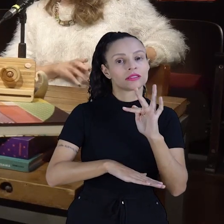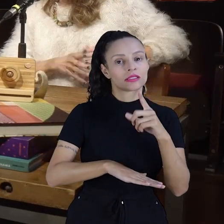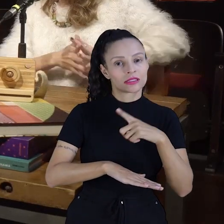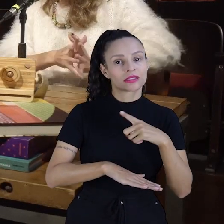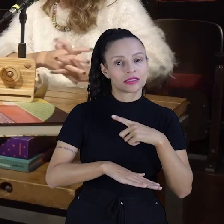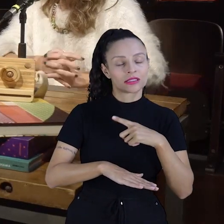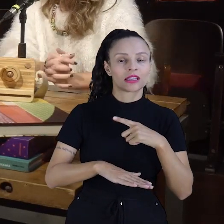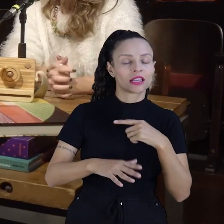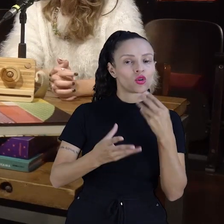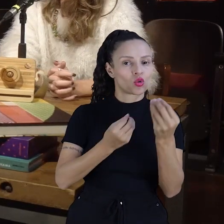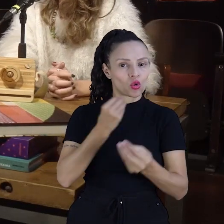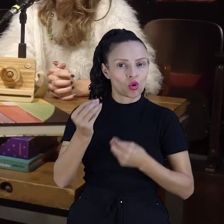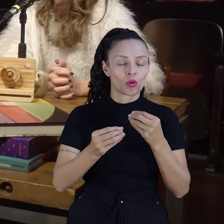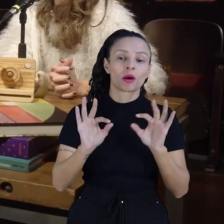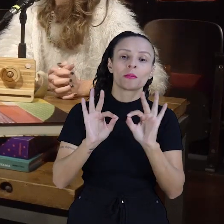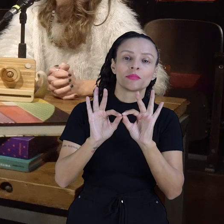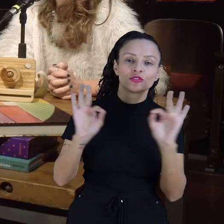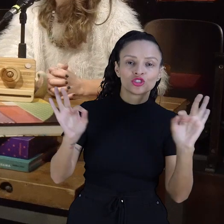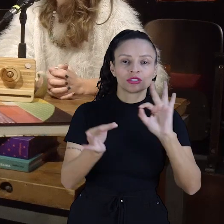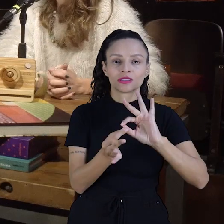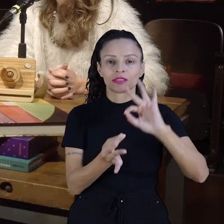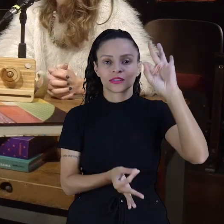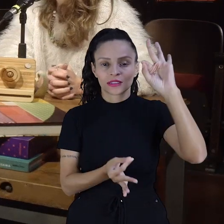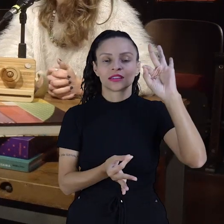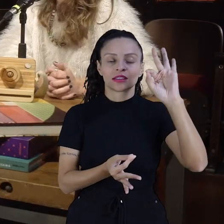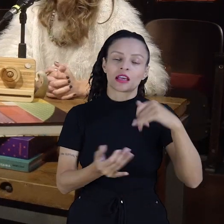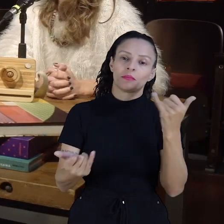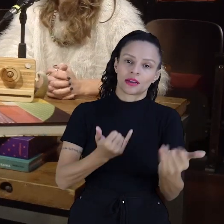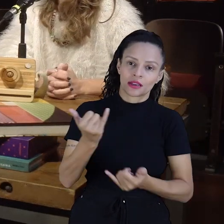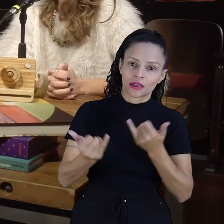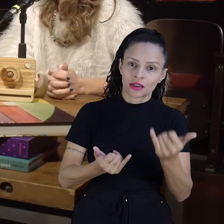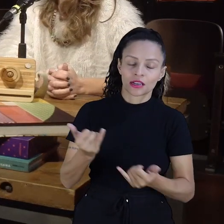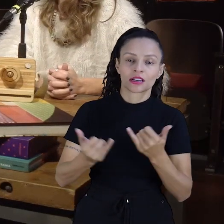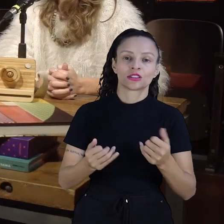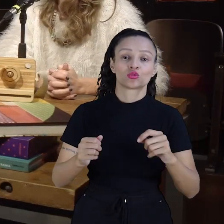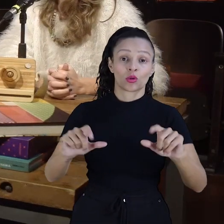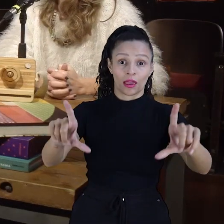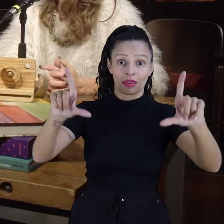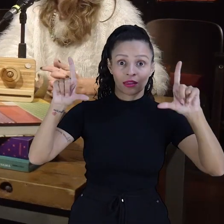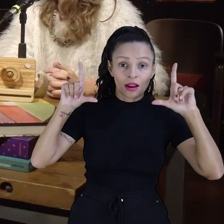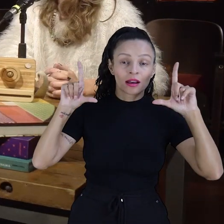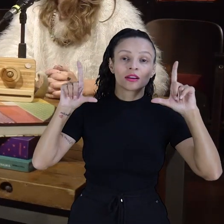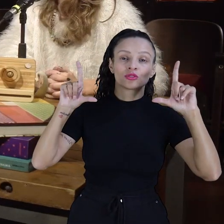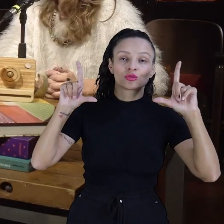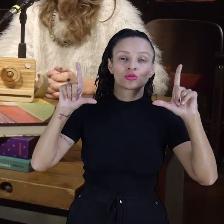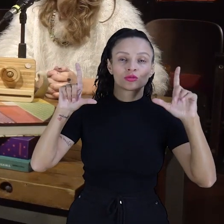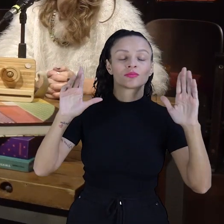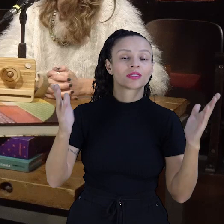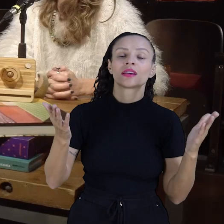a gente teria até um molde, uma ideia de uma medida, né? E ficar brincando, um retrato tem que